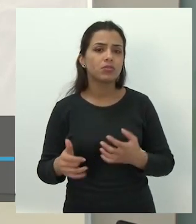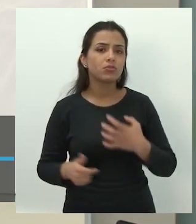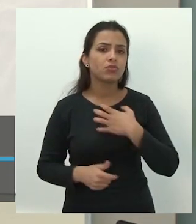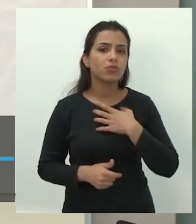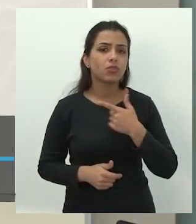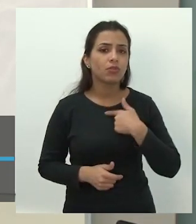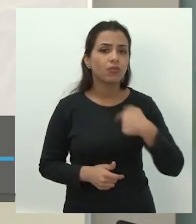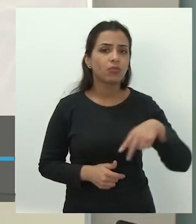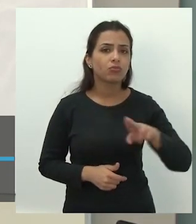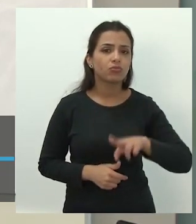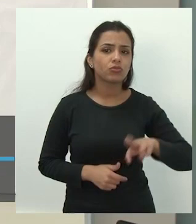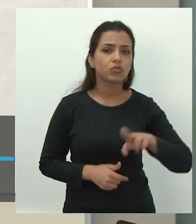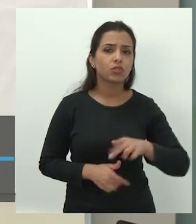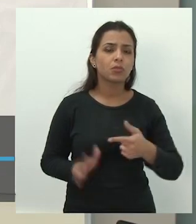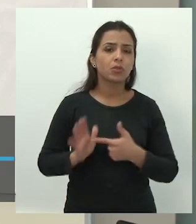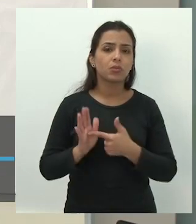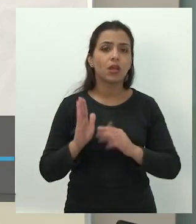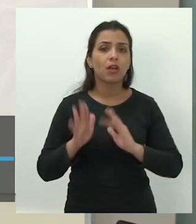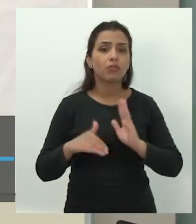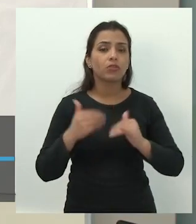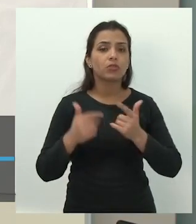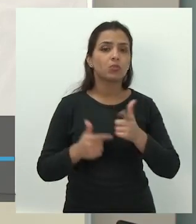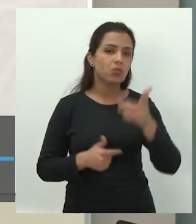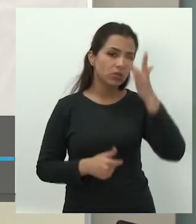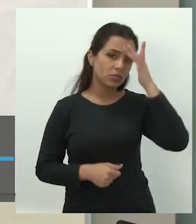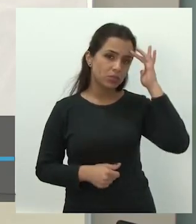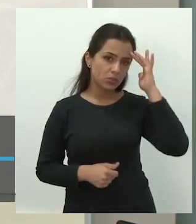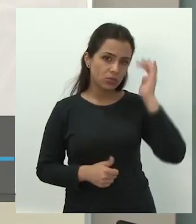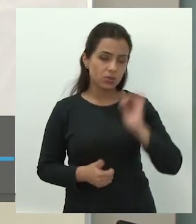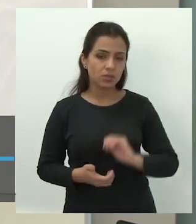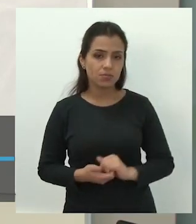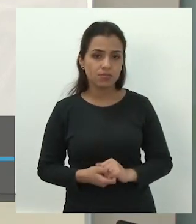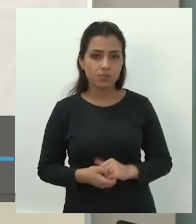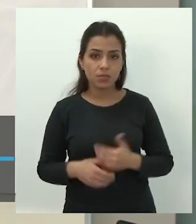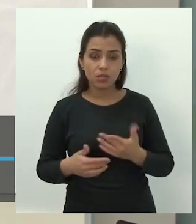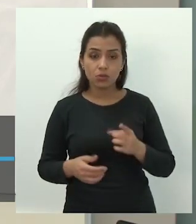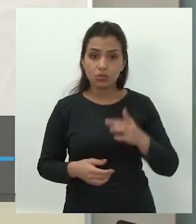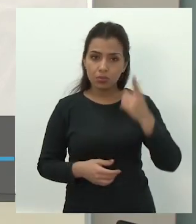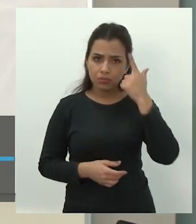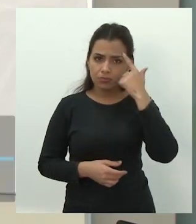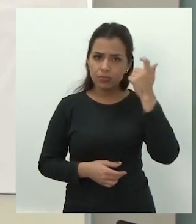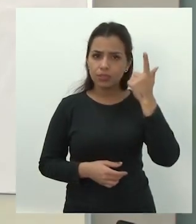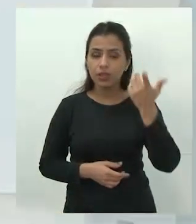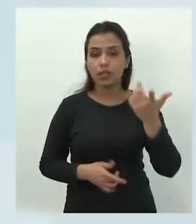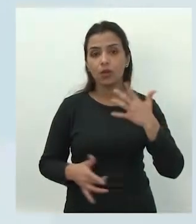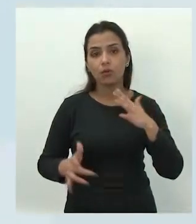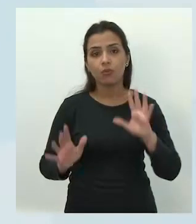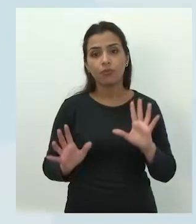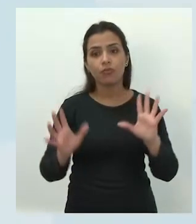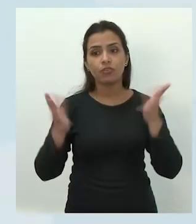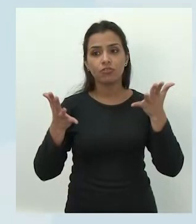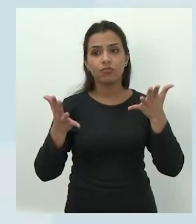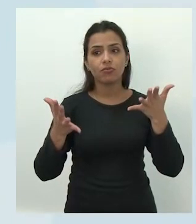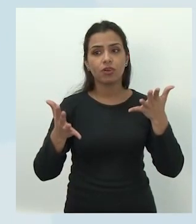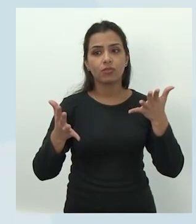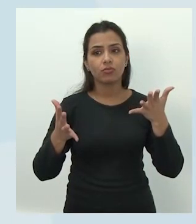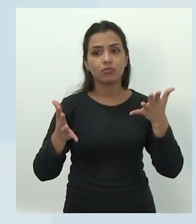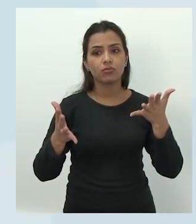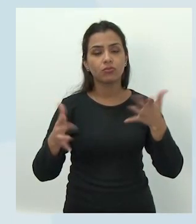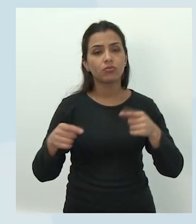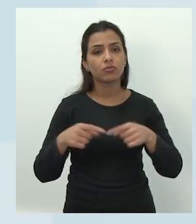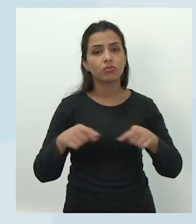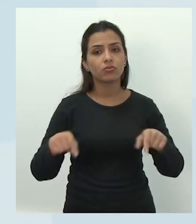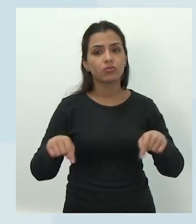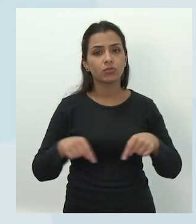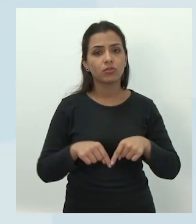utilizar para mostrar a minha produção para outras pessoas? Então, só para a gente ter uma ideia, gente, o festival e o salão, eles funcionam como modo de mostrar